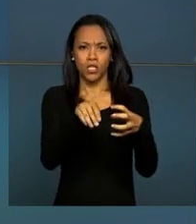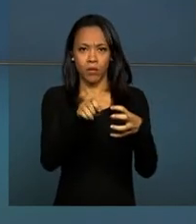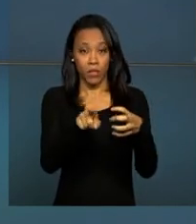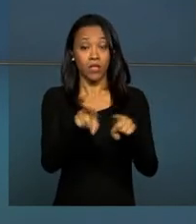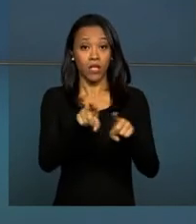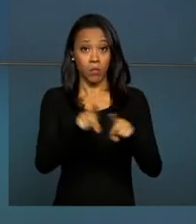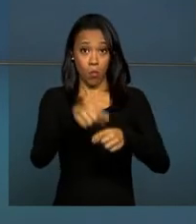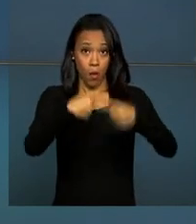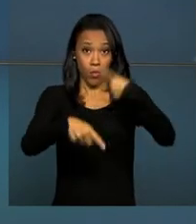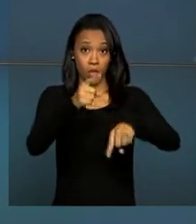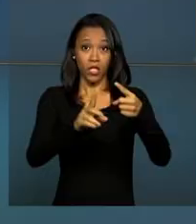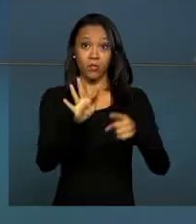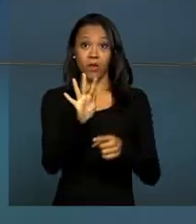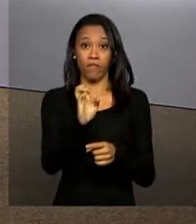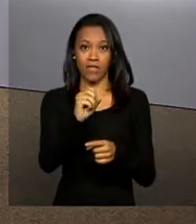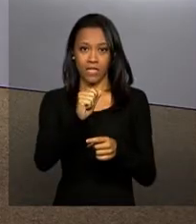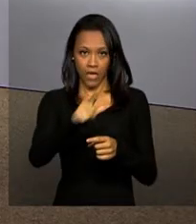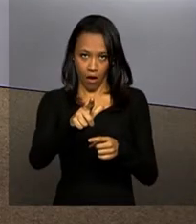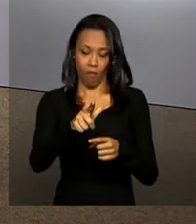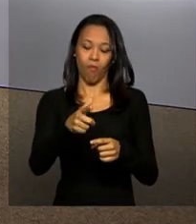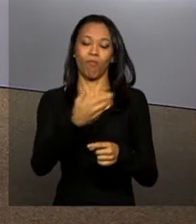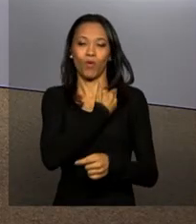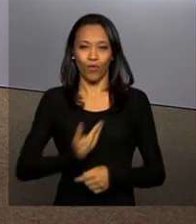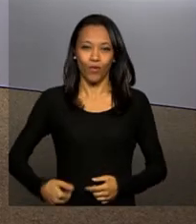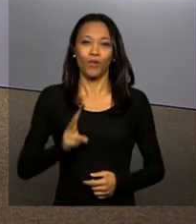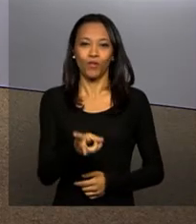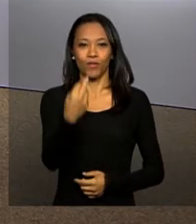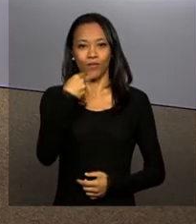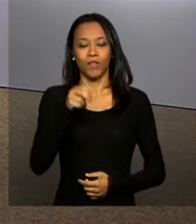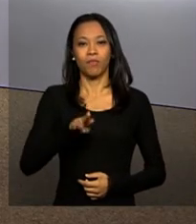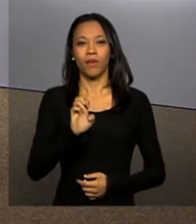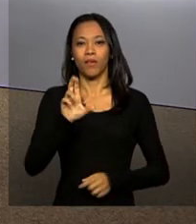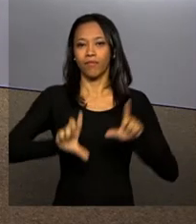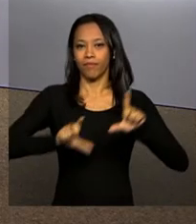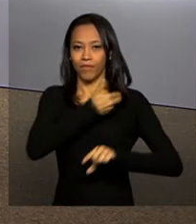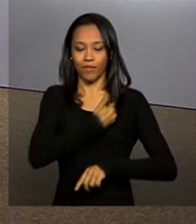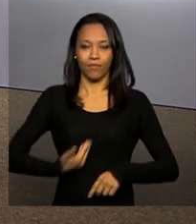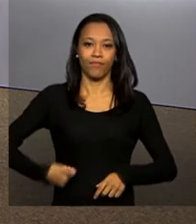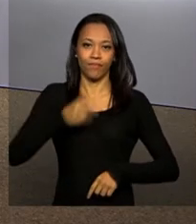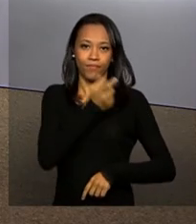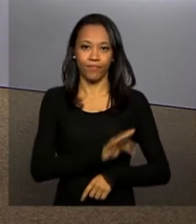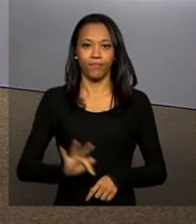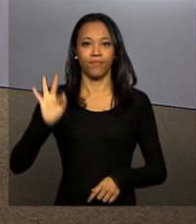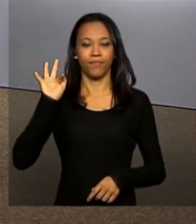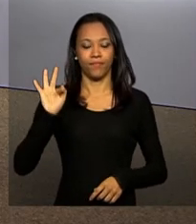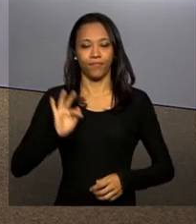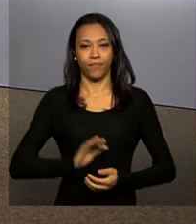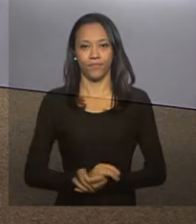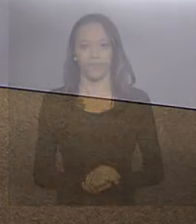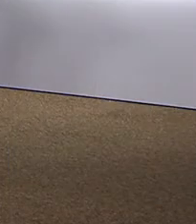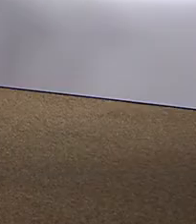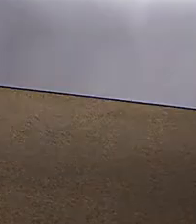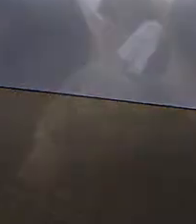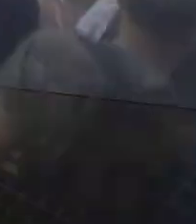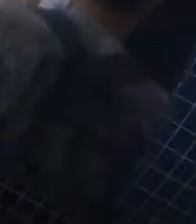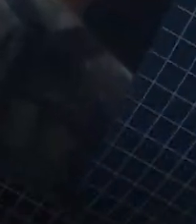fiscal executada pelo governo. Continue com a gente. NBR, a TV do governo federal.